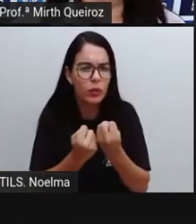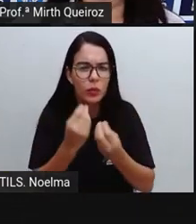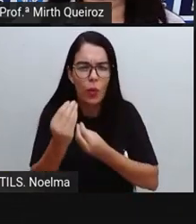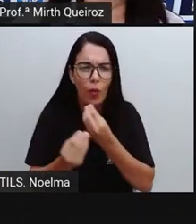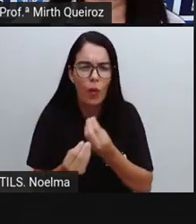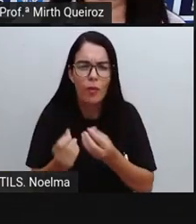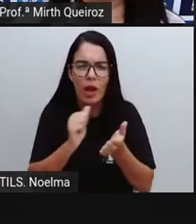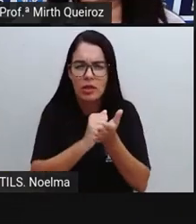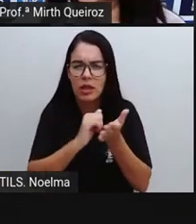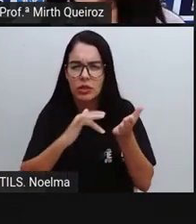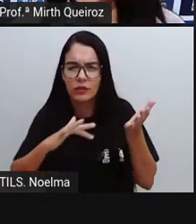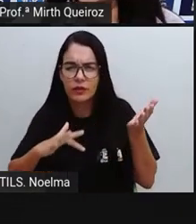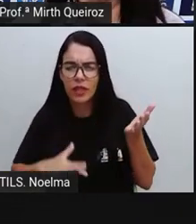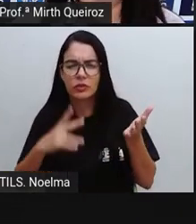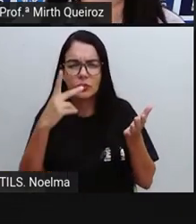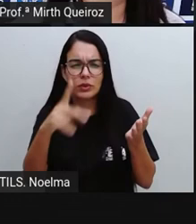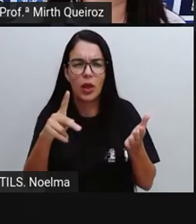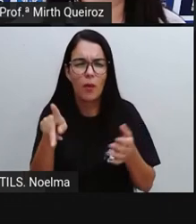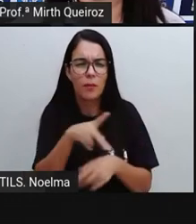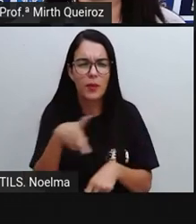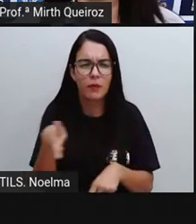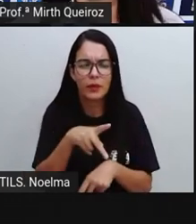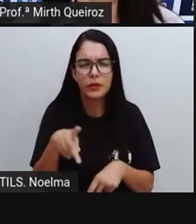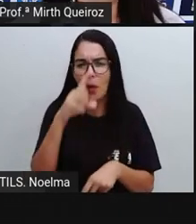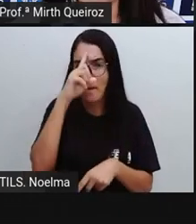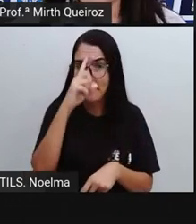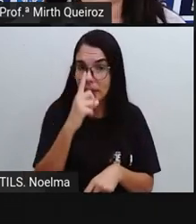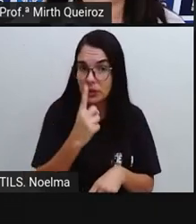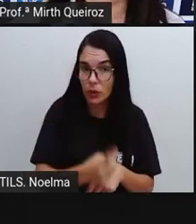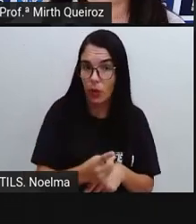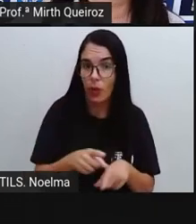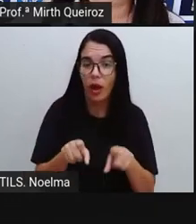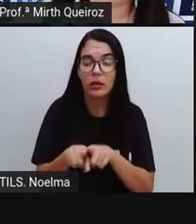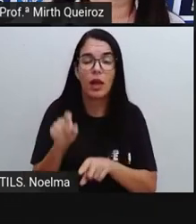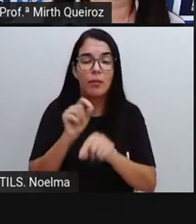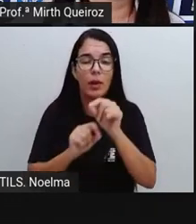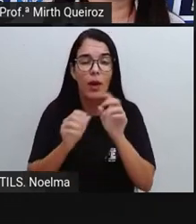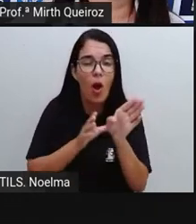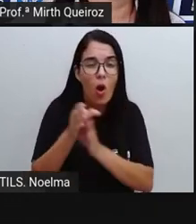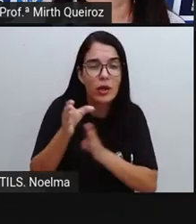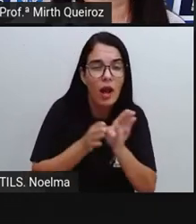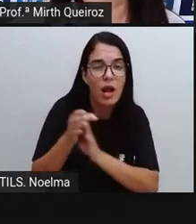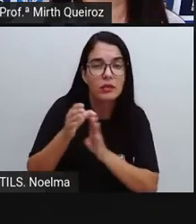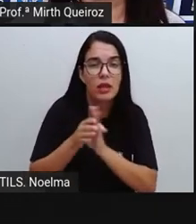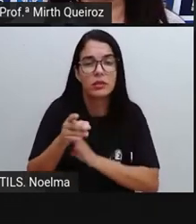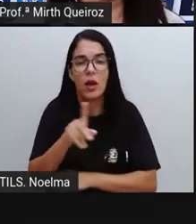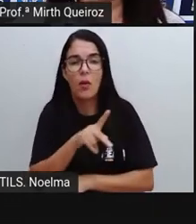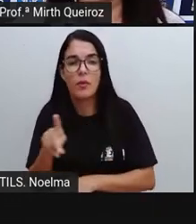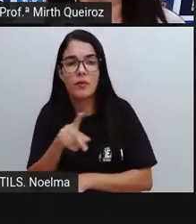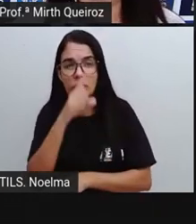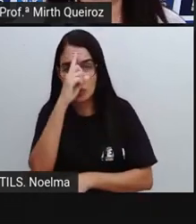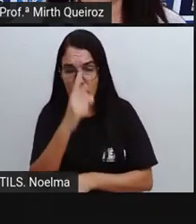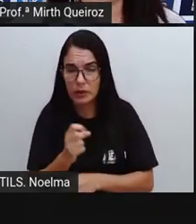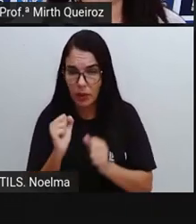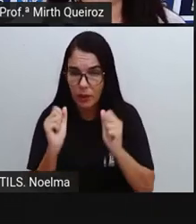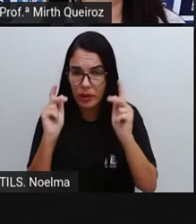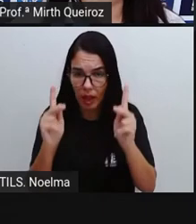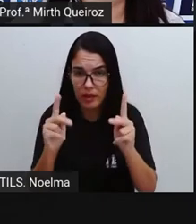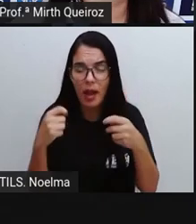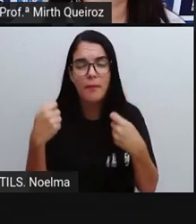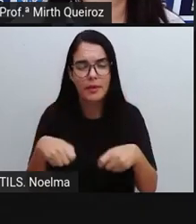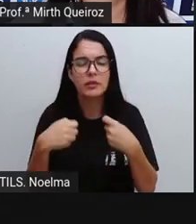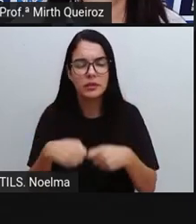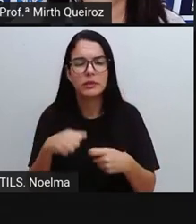aí que foram deixadas pelo seu professor, pela sua professora, ler a parte de orientações que foram dadas por ele, certo? Leia aí